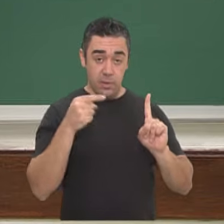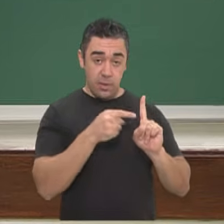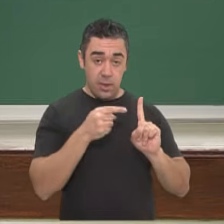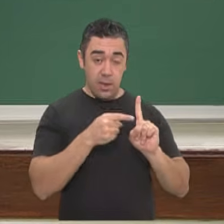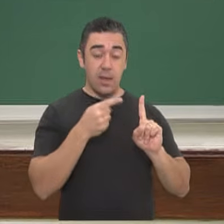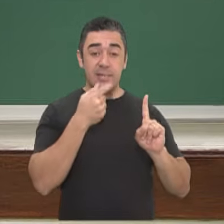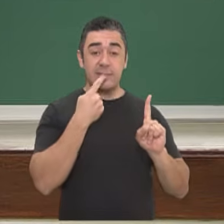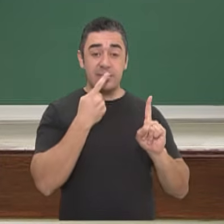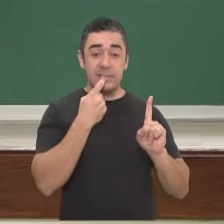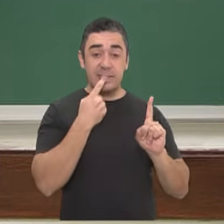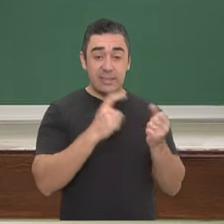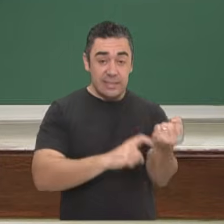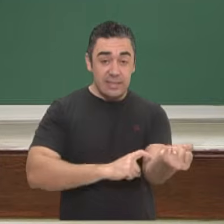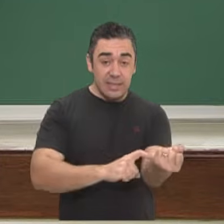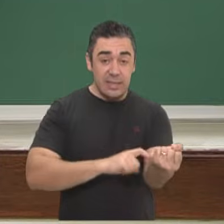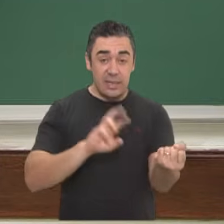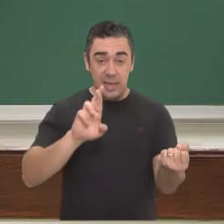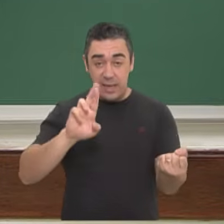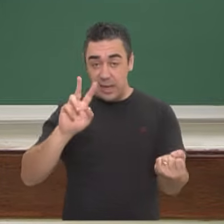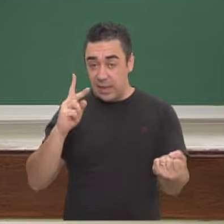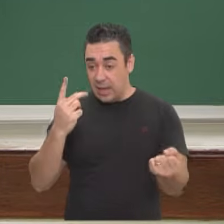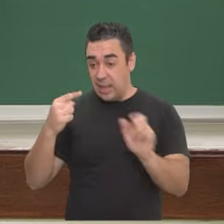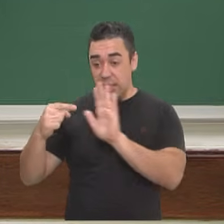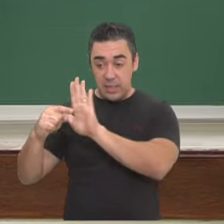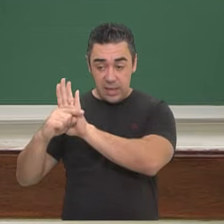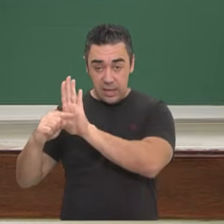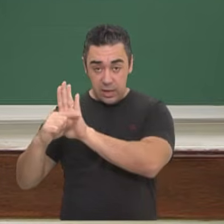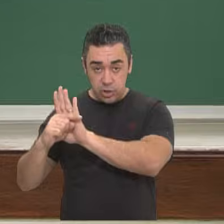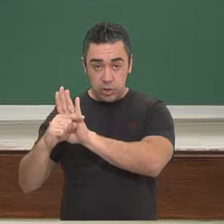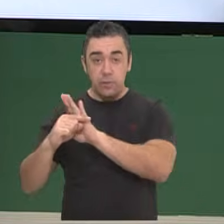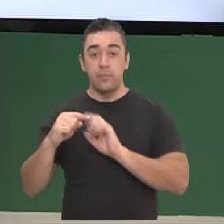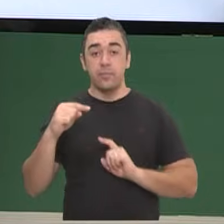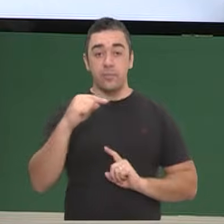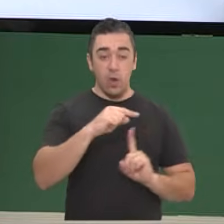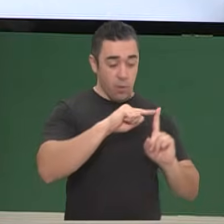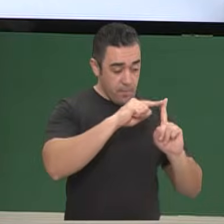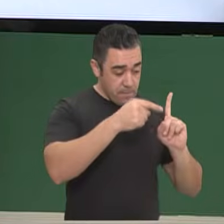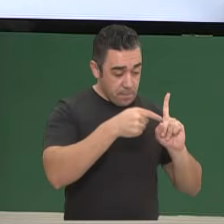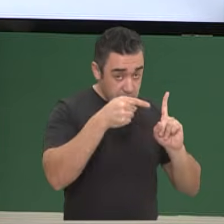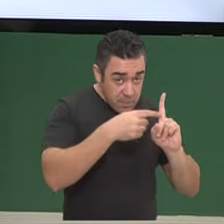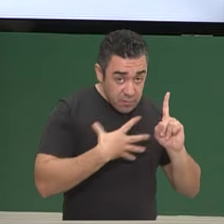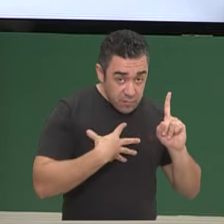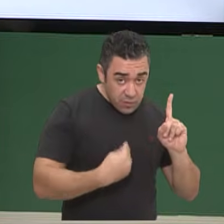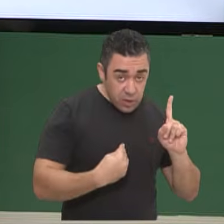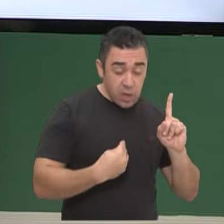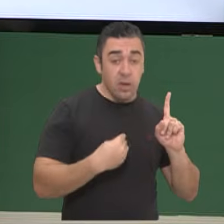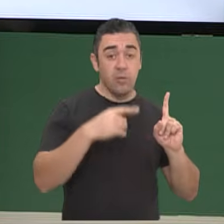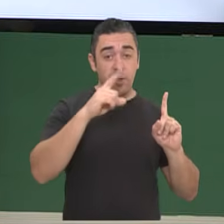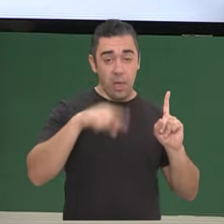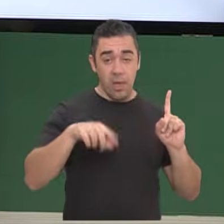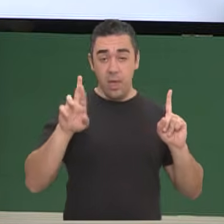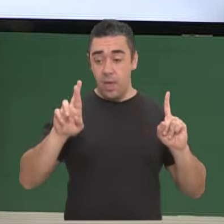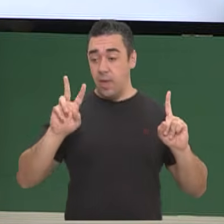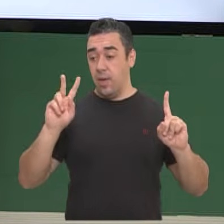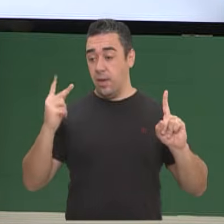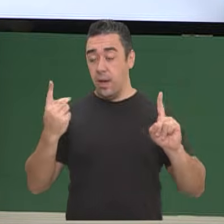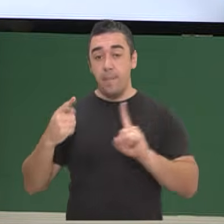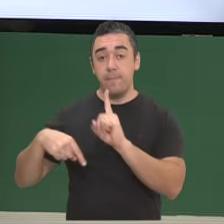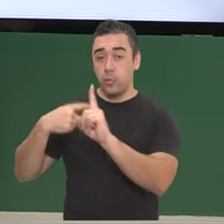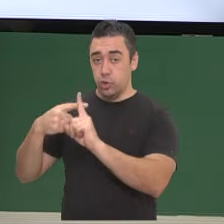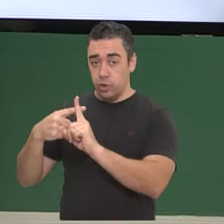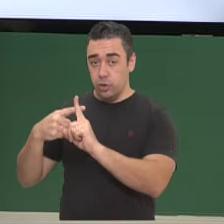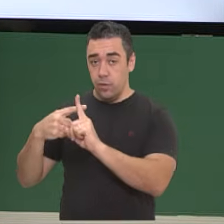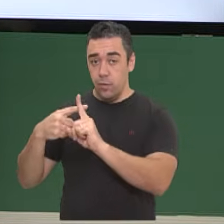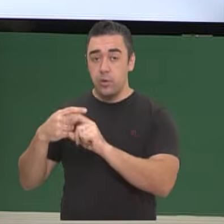RH negativo para evitar incompatibilidade com fetos RH positivo. Então aqui a gente tem uma informação